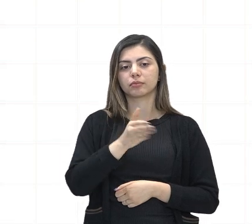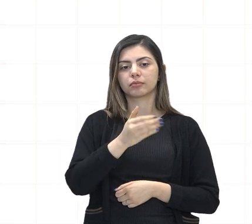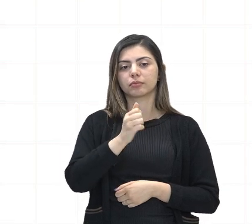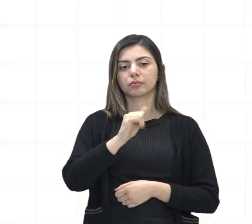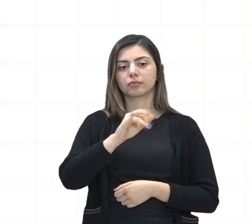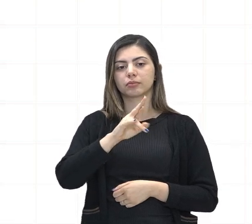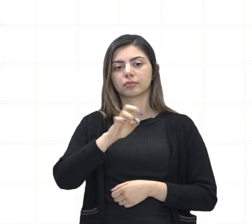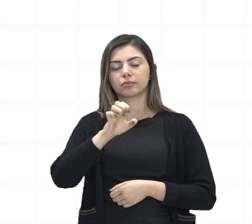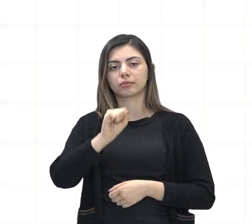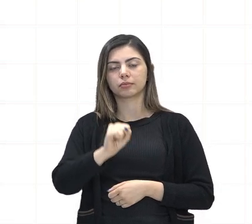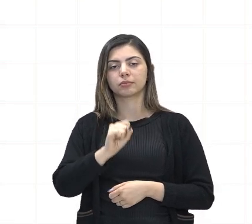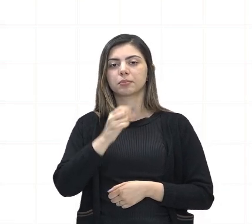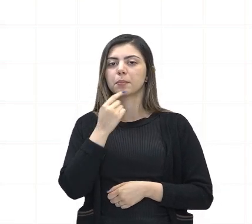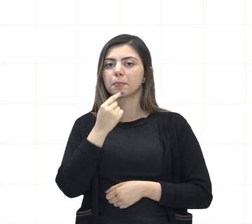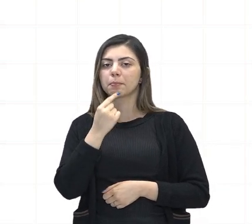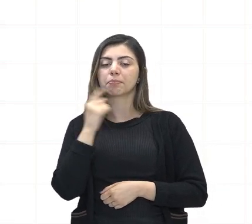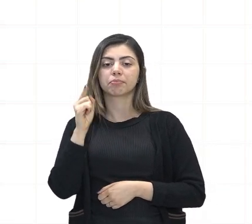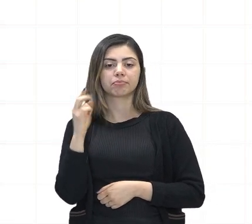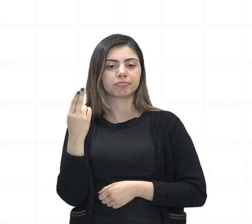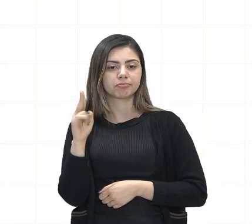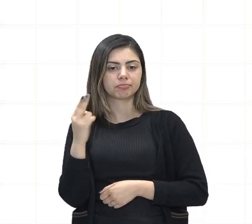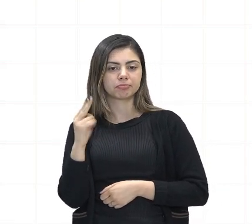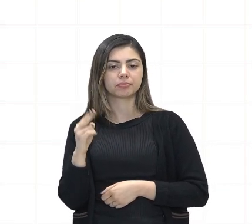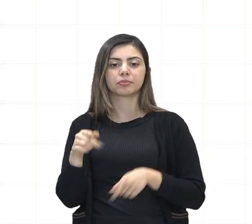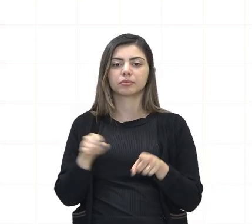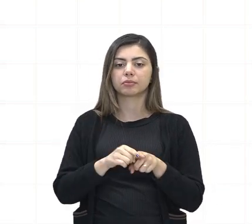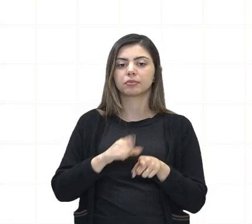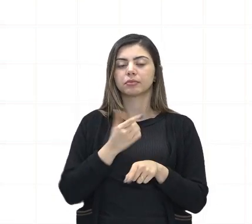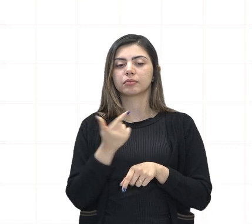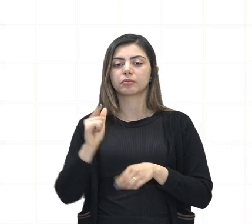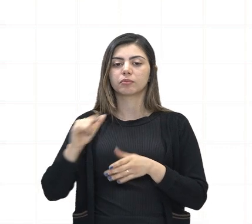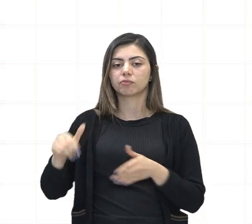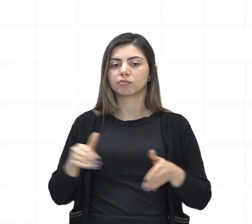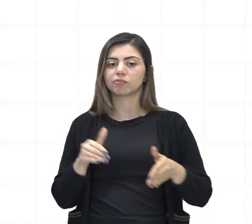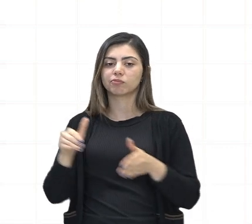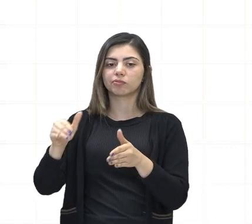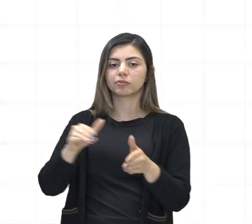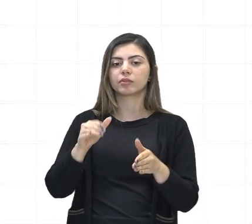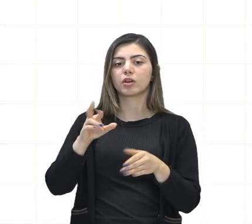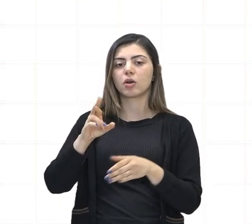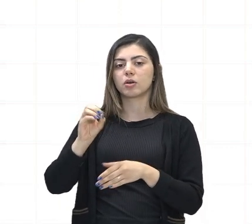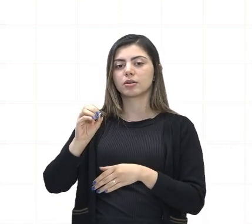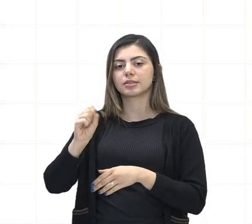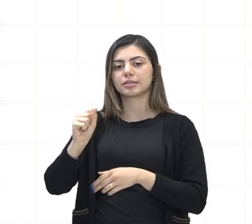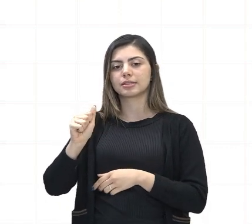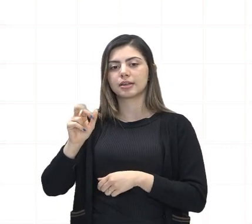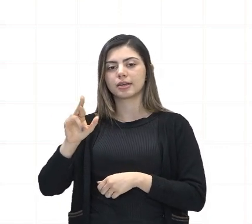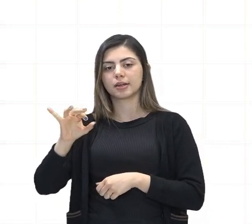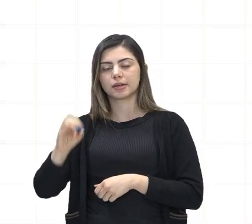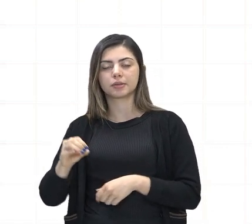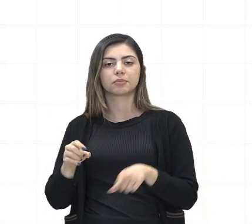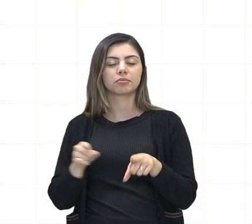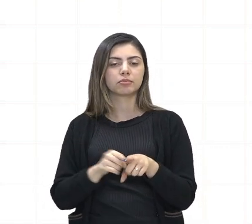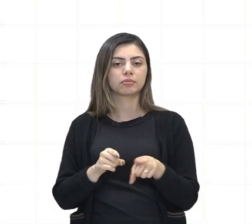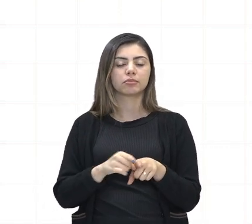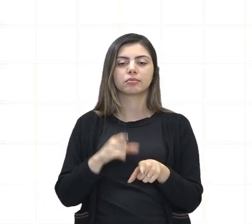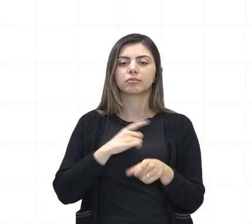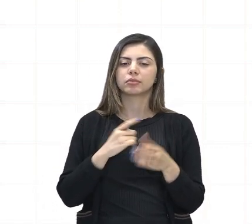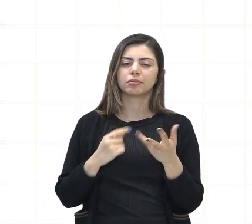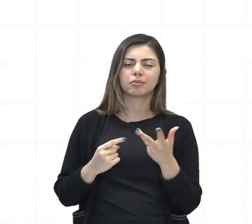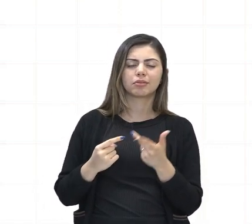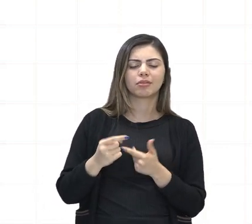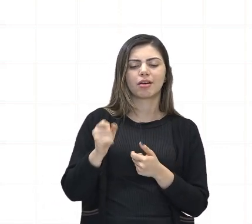Uruguai. Tem o porto fluvial de Rosário, que é outra cidade importante, né, que a gente viu agora há pouco. E tem também, né, todas as